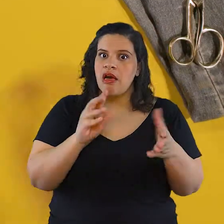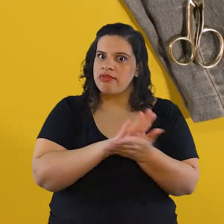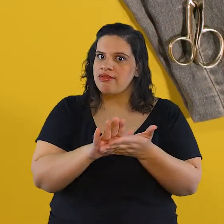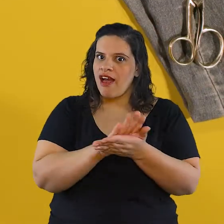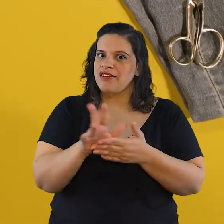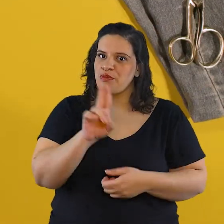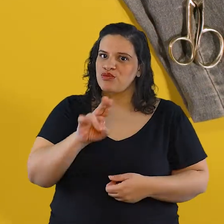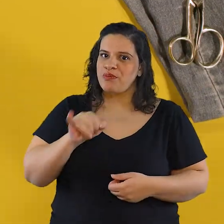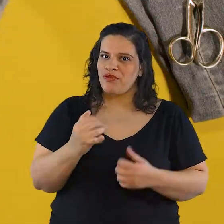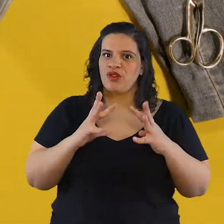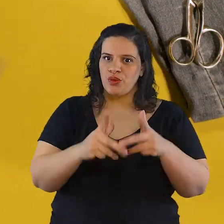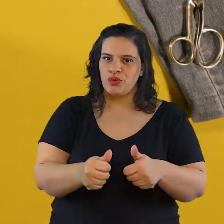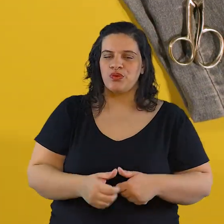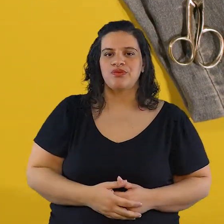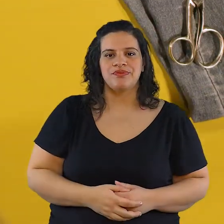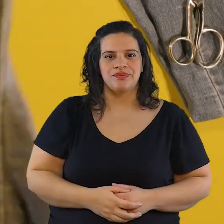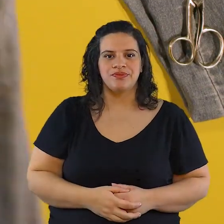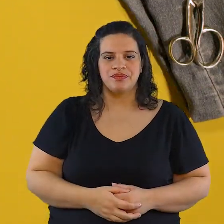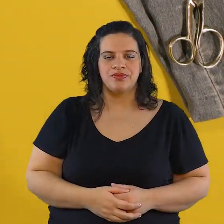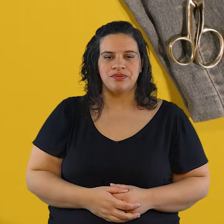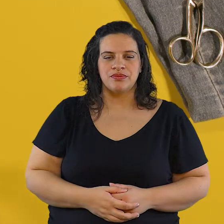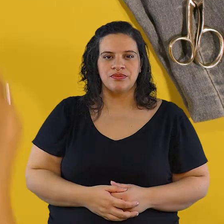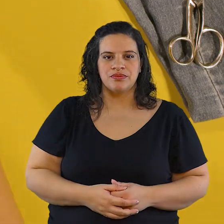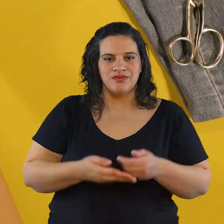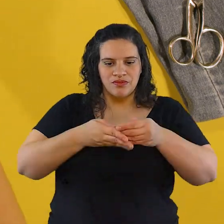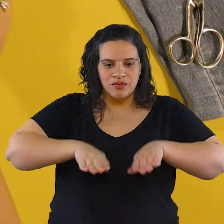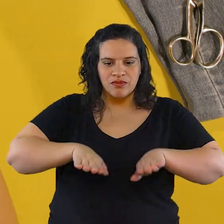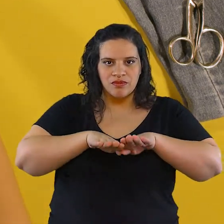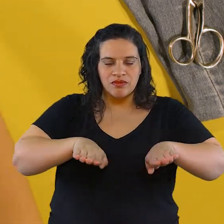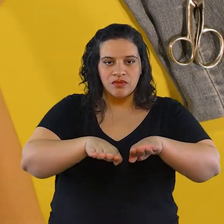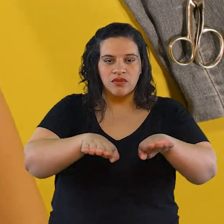de se desperdiça, beleza? Que eu vou abrir.